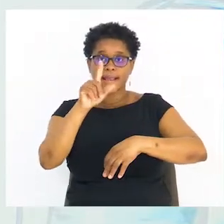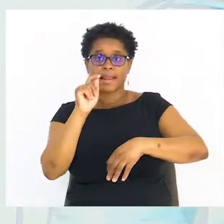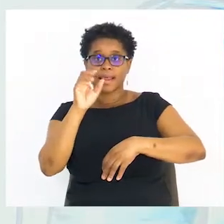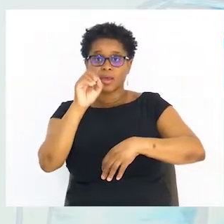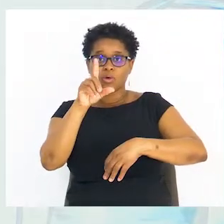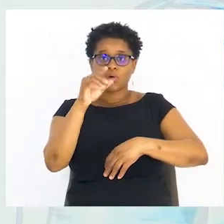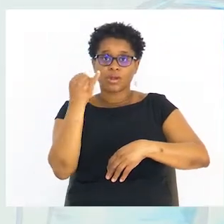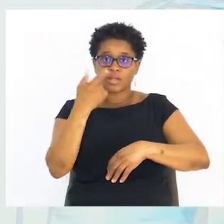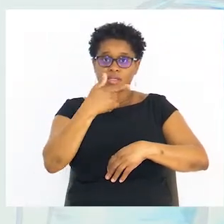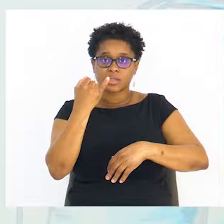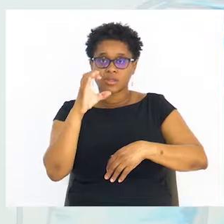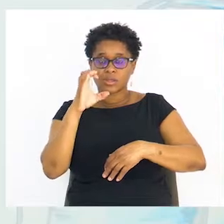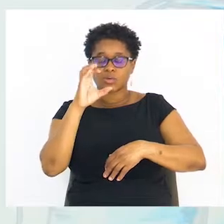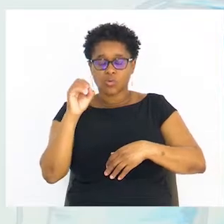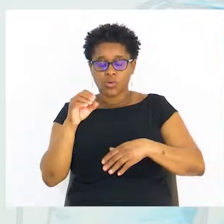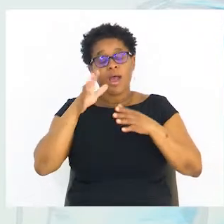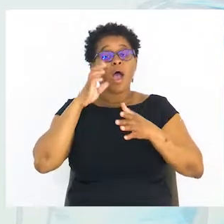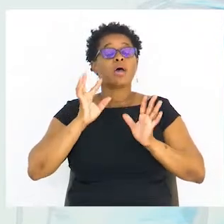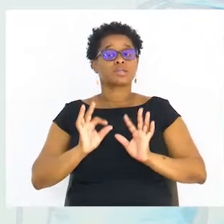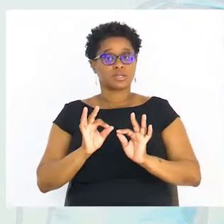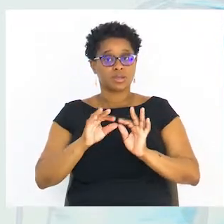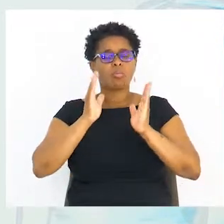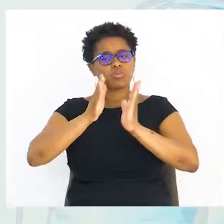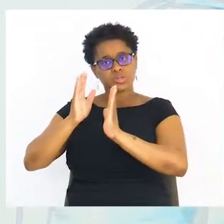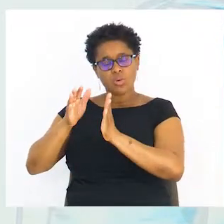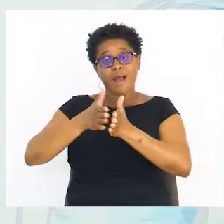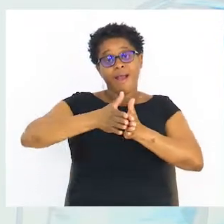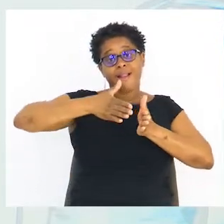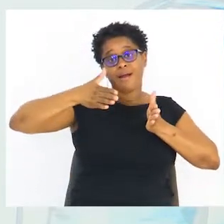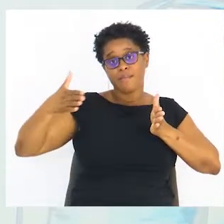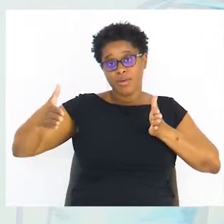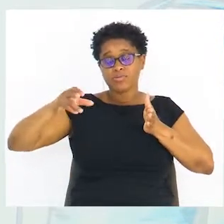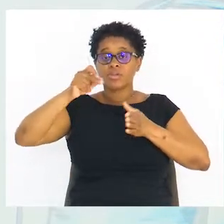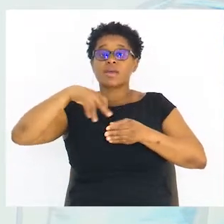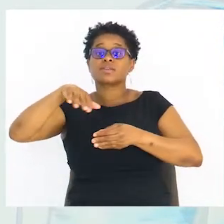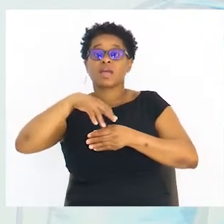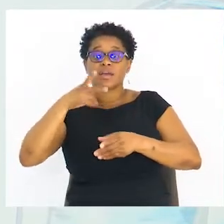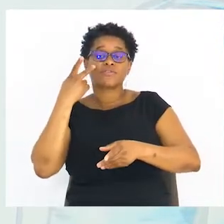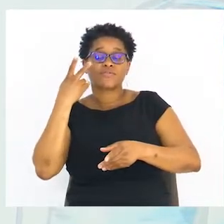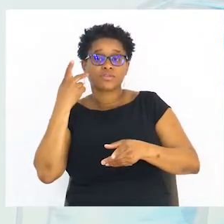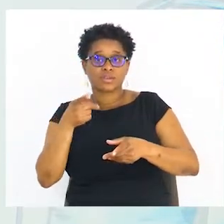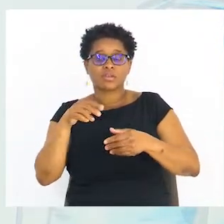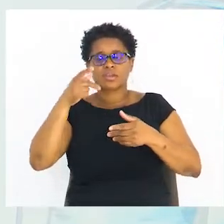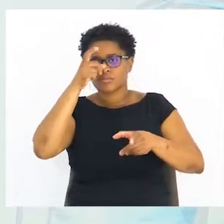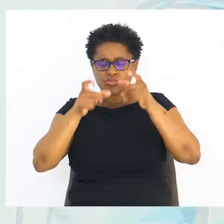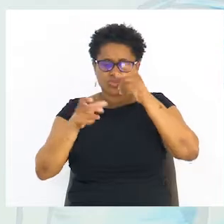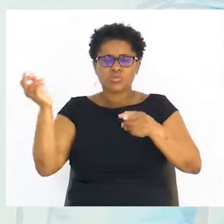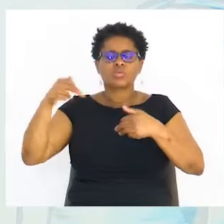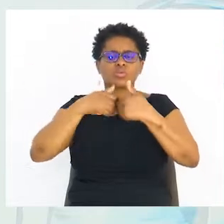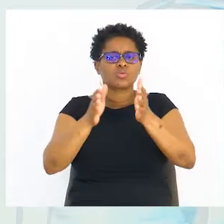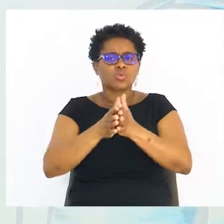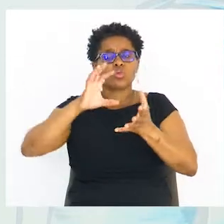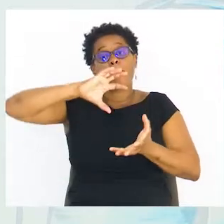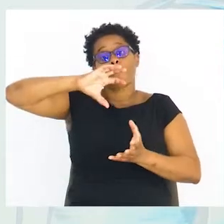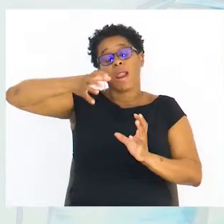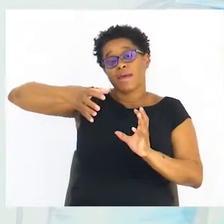Paleolítico. Assim, processou o alargamento das áreas habitadas e o povoamento de todo o planeta